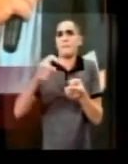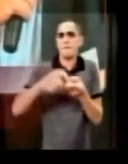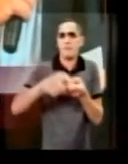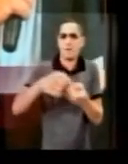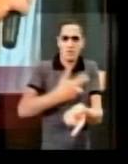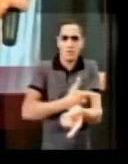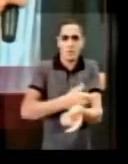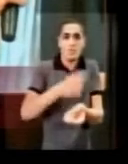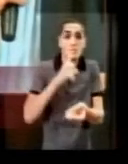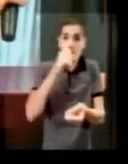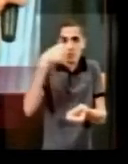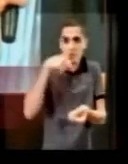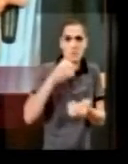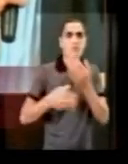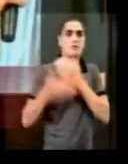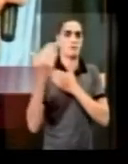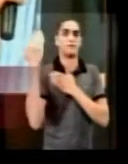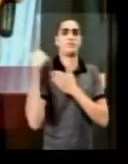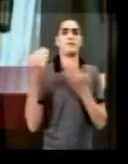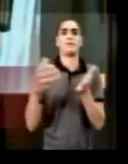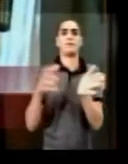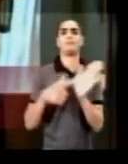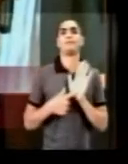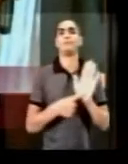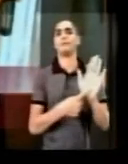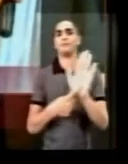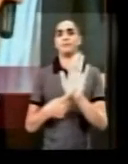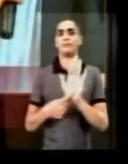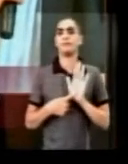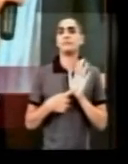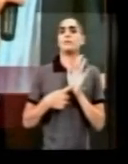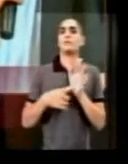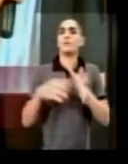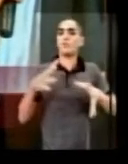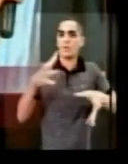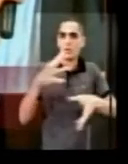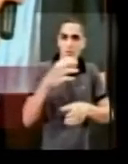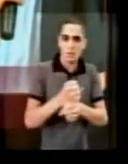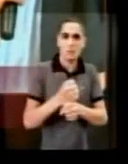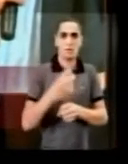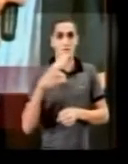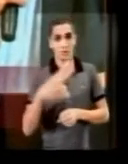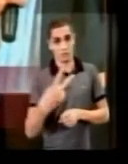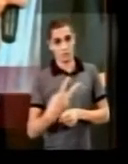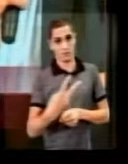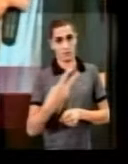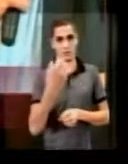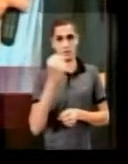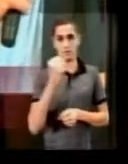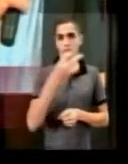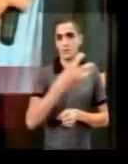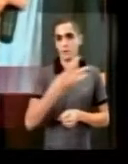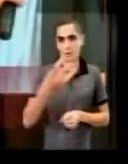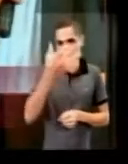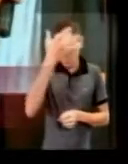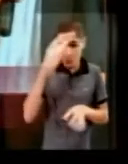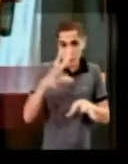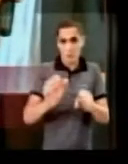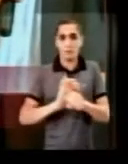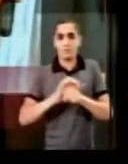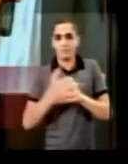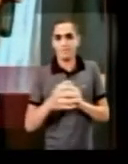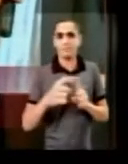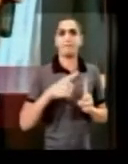anteriormente e que deram 283 casos positivos, sendo que